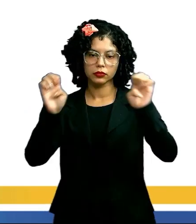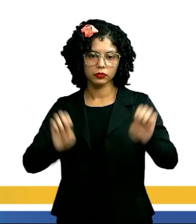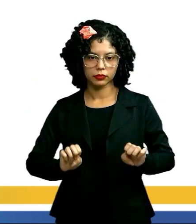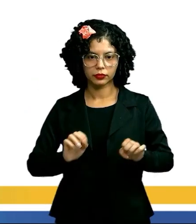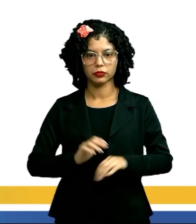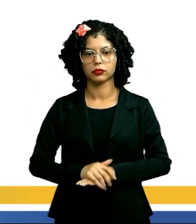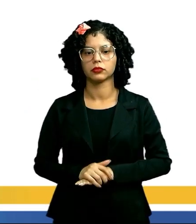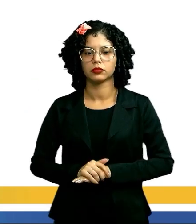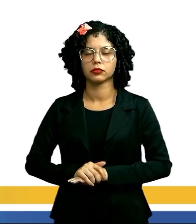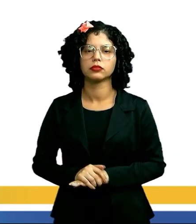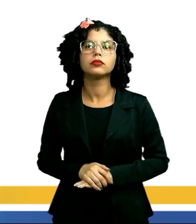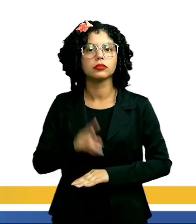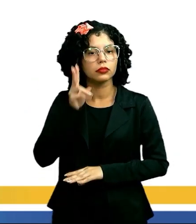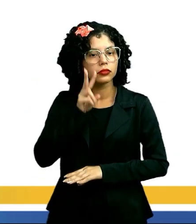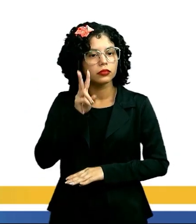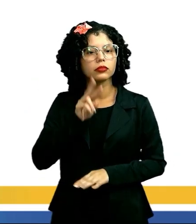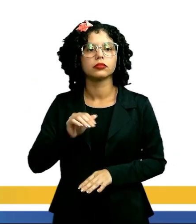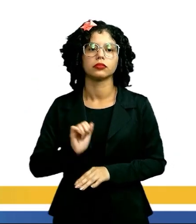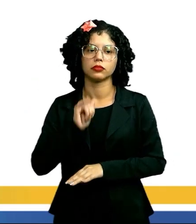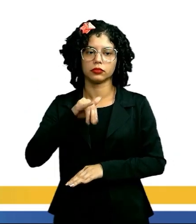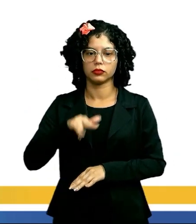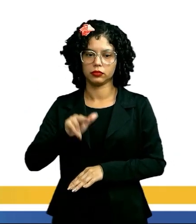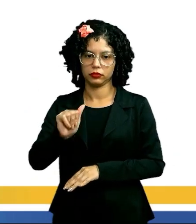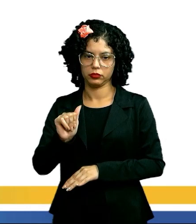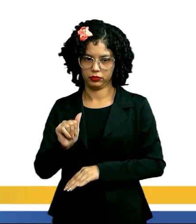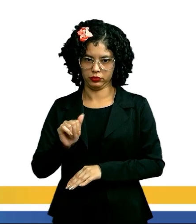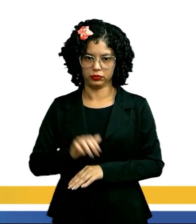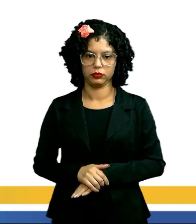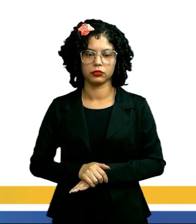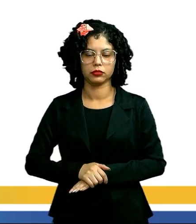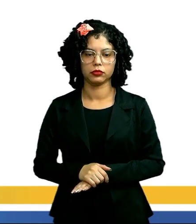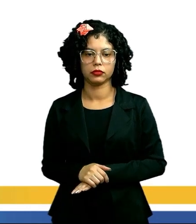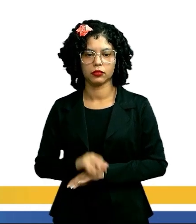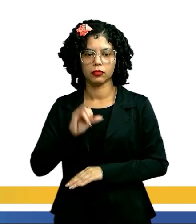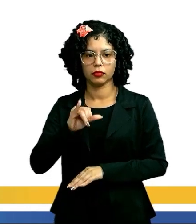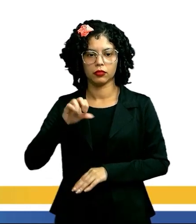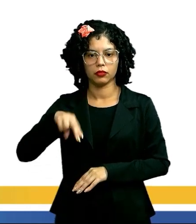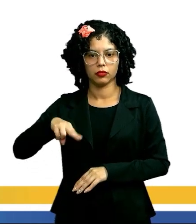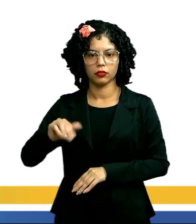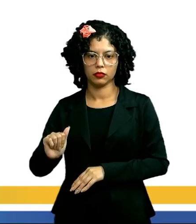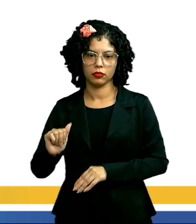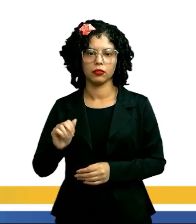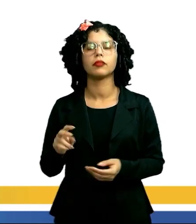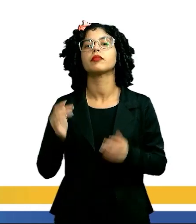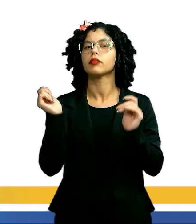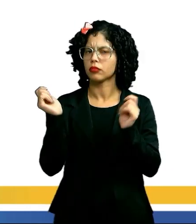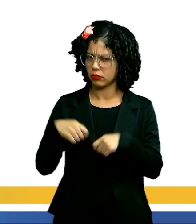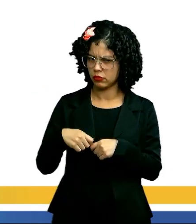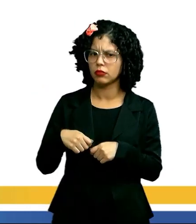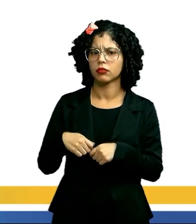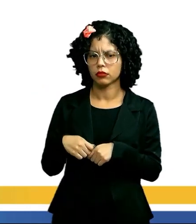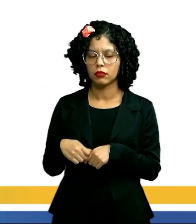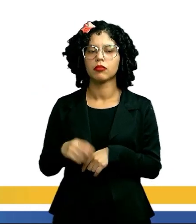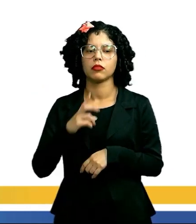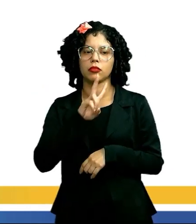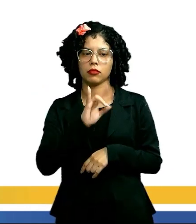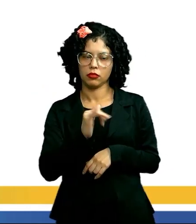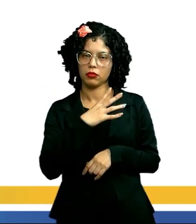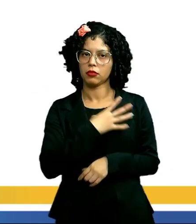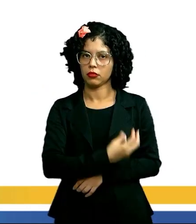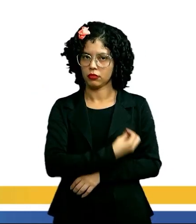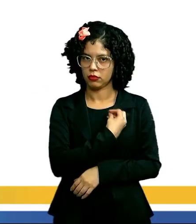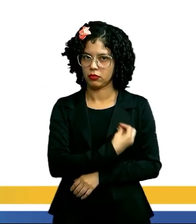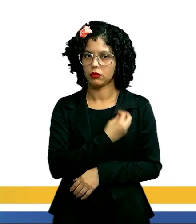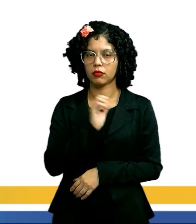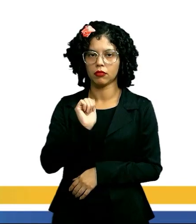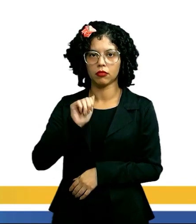função amina. É só lembrar da terminação, né, pessoal? Então, lembrando da terminação ina, muito provavelmente a função orgânica presente